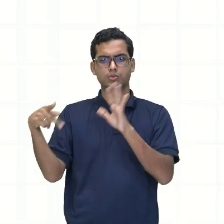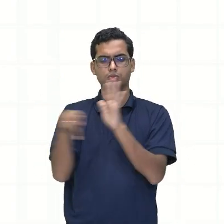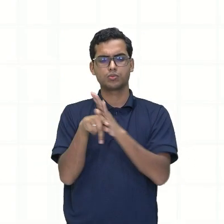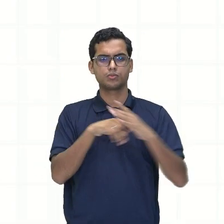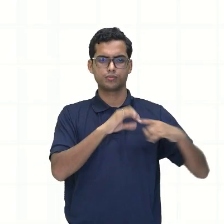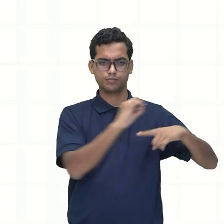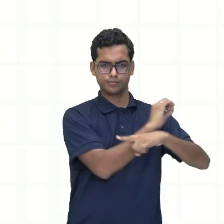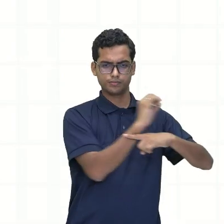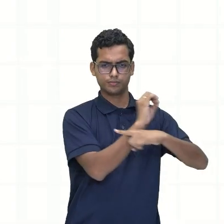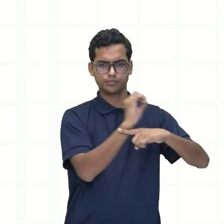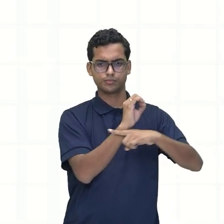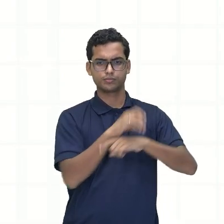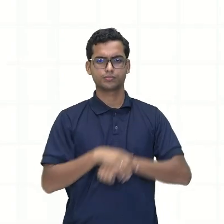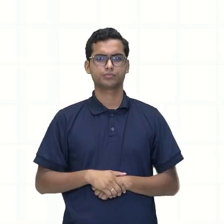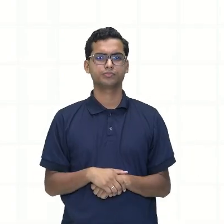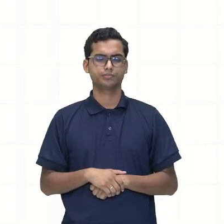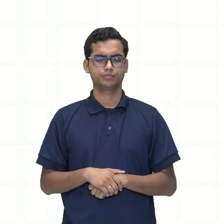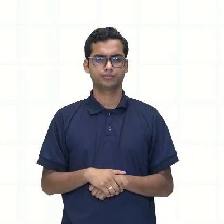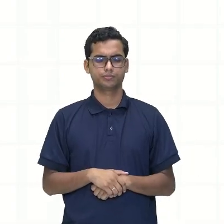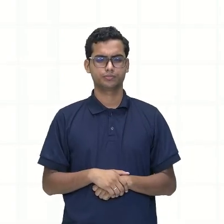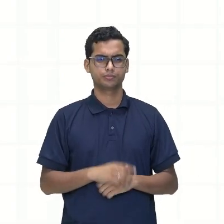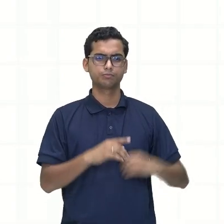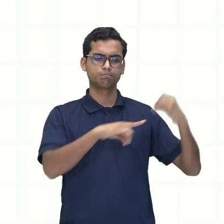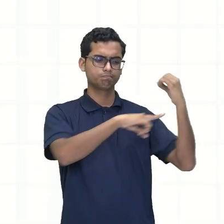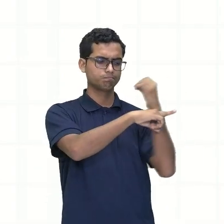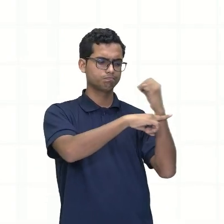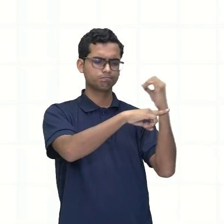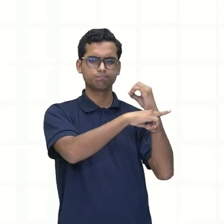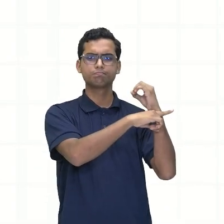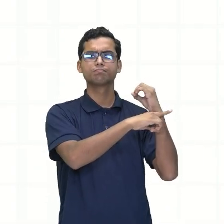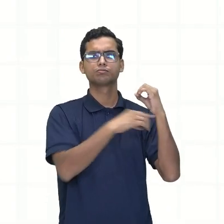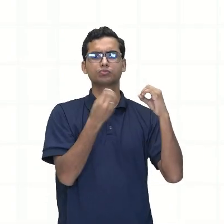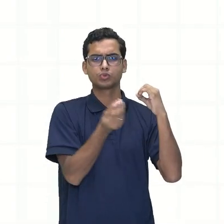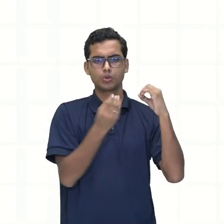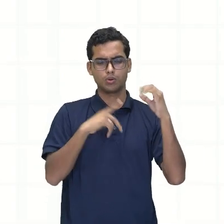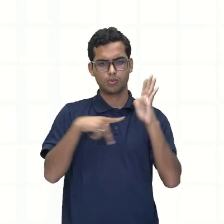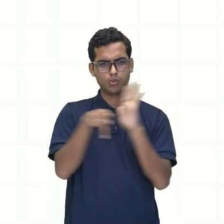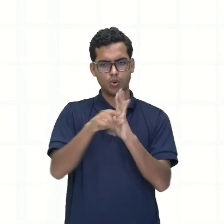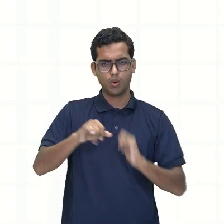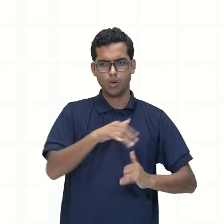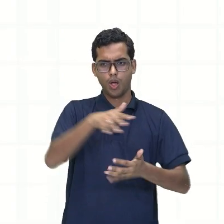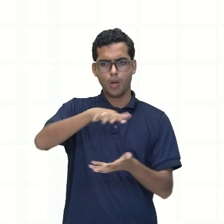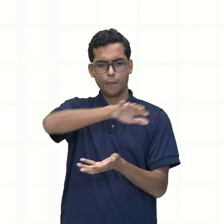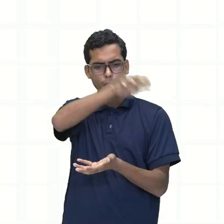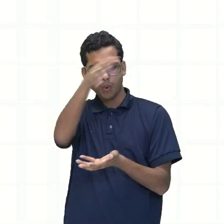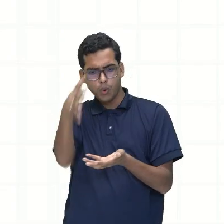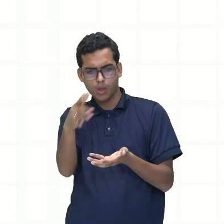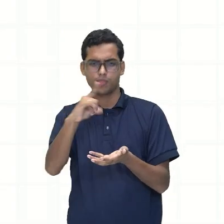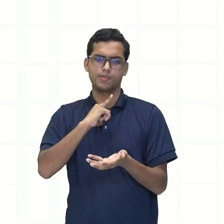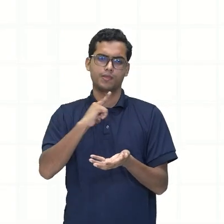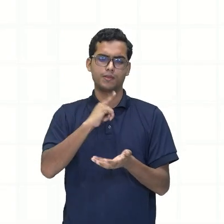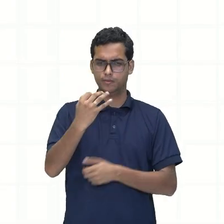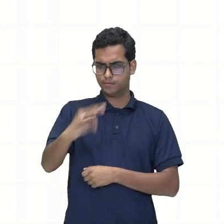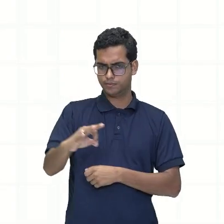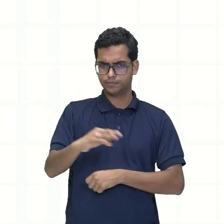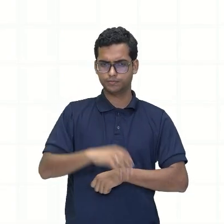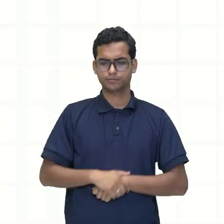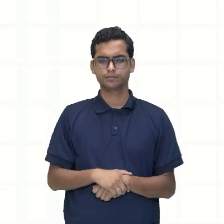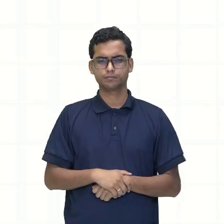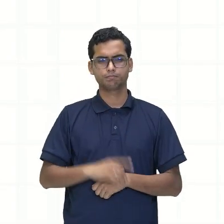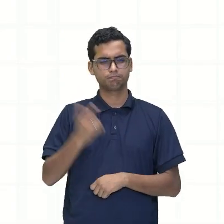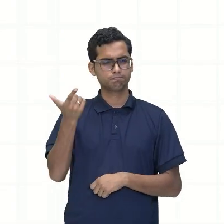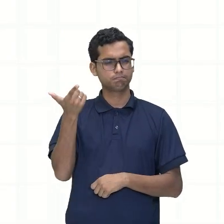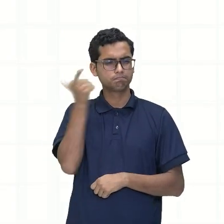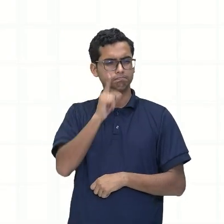oxigênio. E esse oxigênio está onde? Na nossa atmosfera, certo? Então, viram